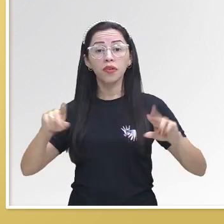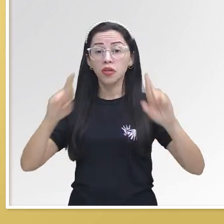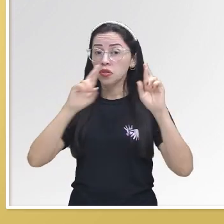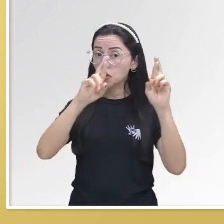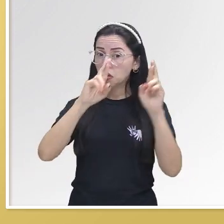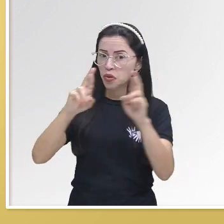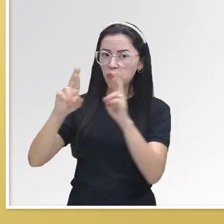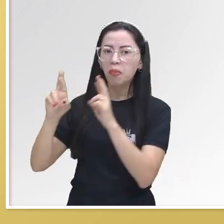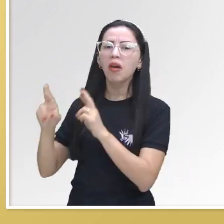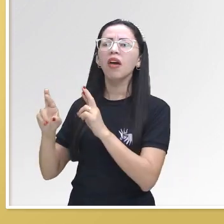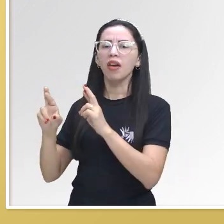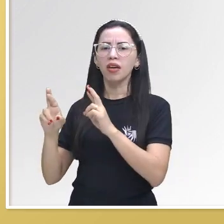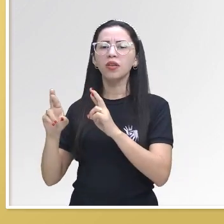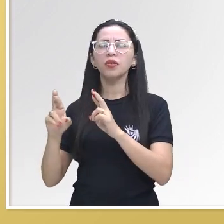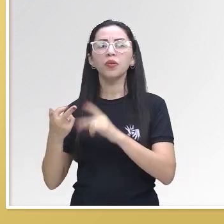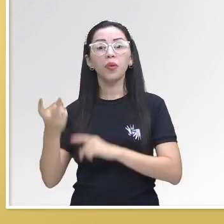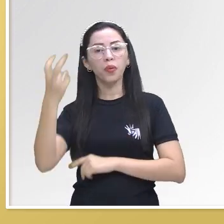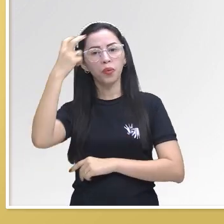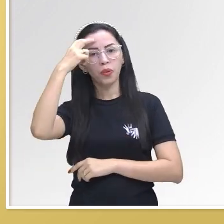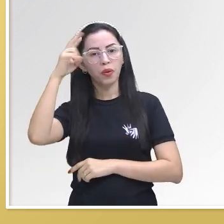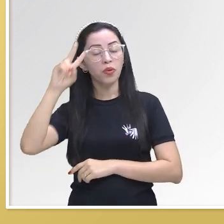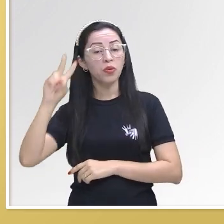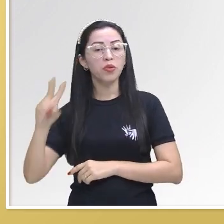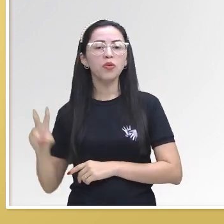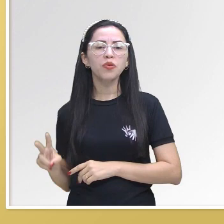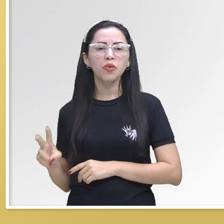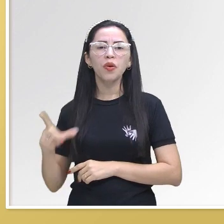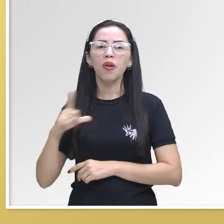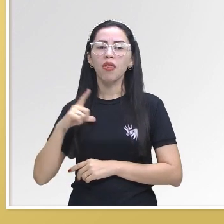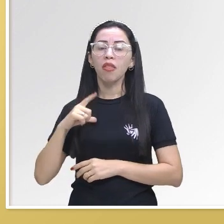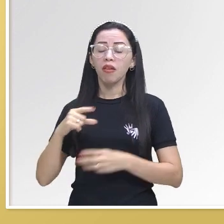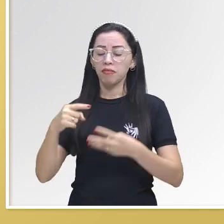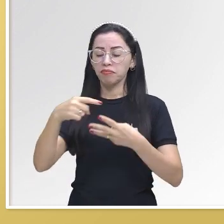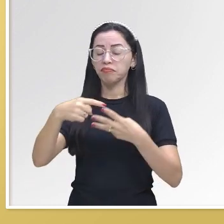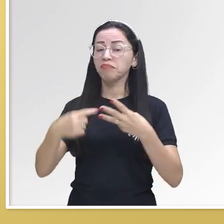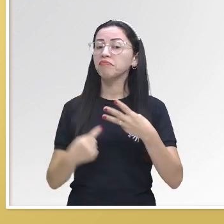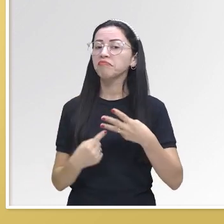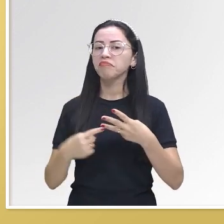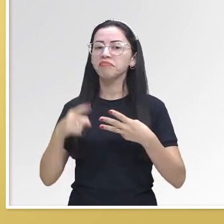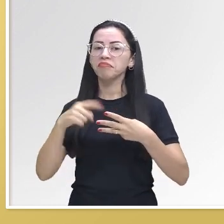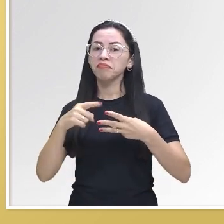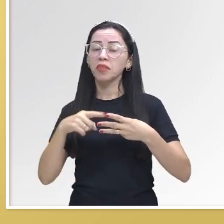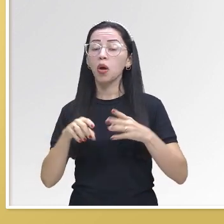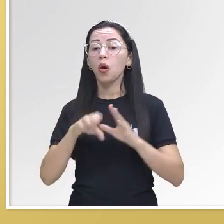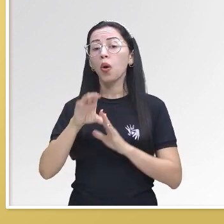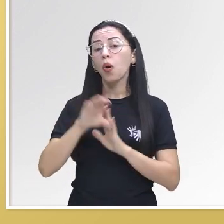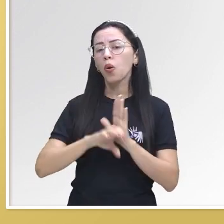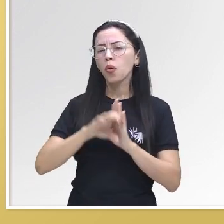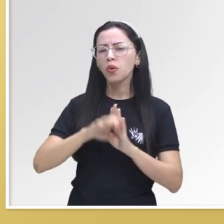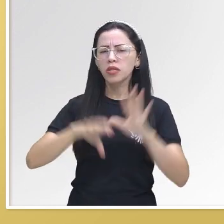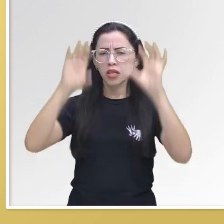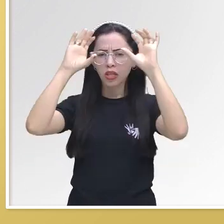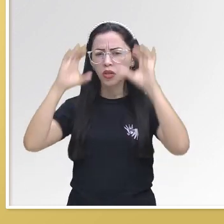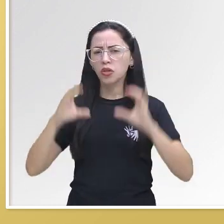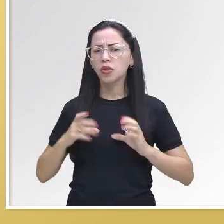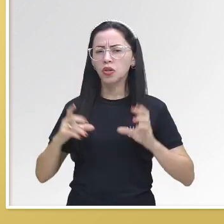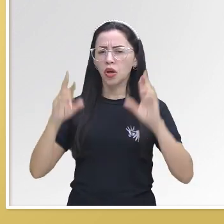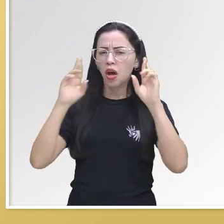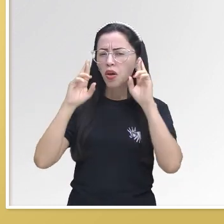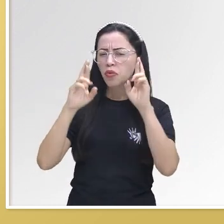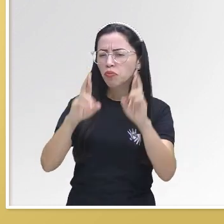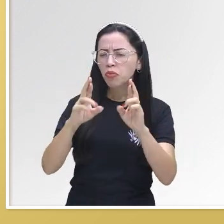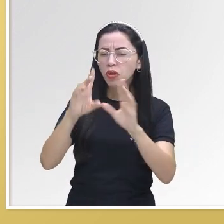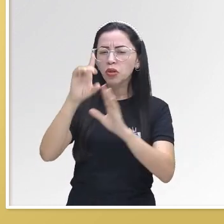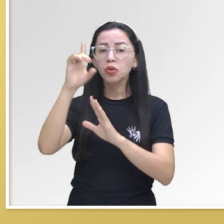históricas. Dentro desse tema, 1. O conceito da cidadania, respeito e direitos humanos.